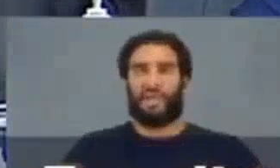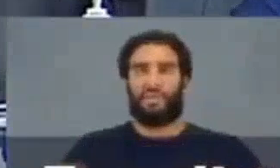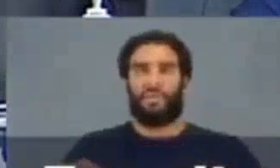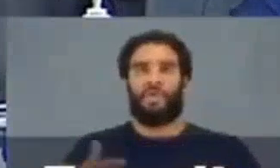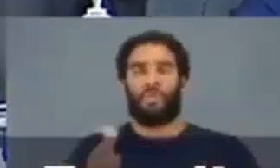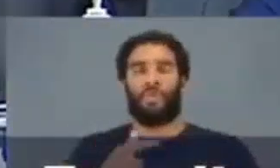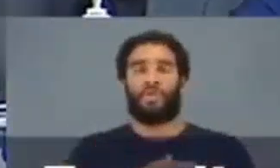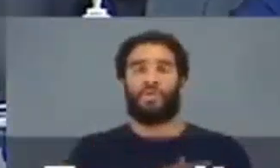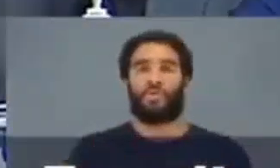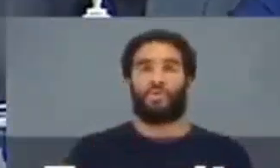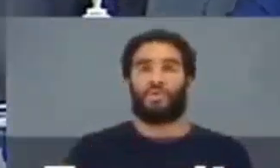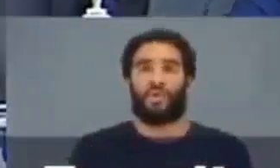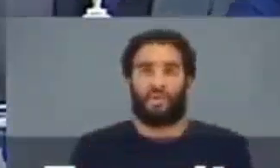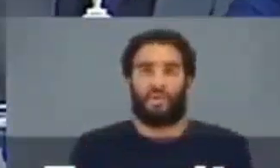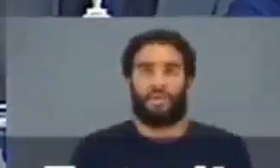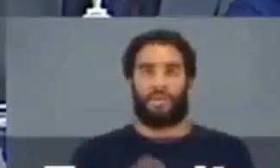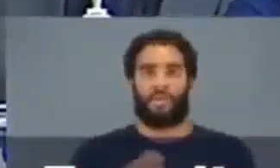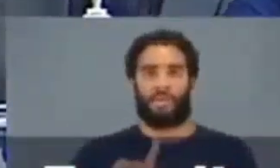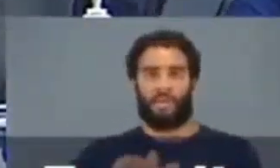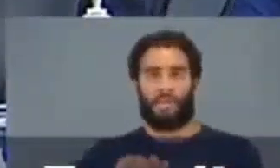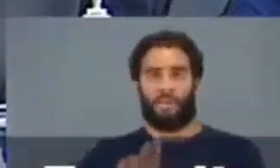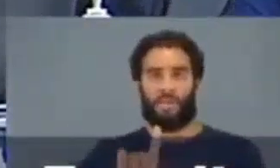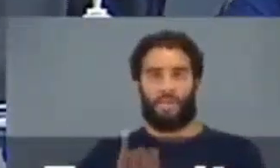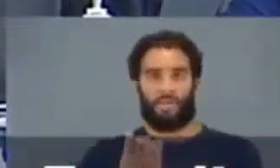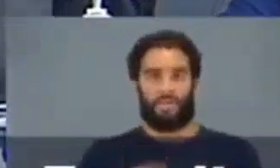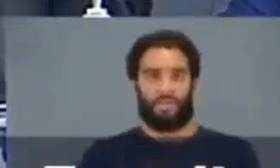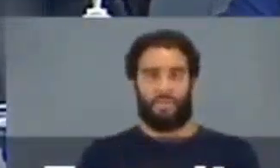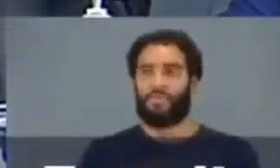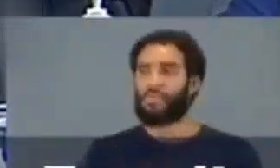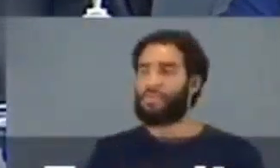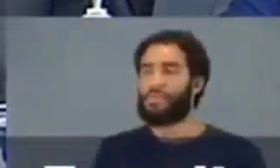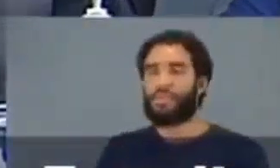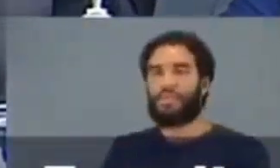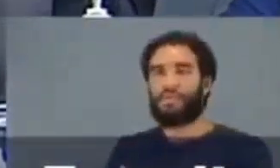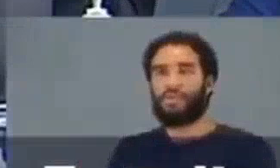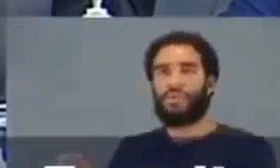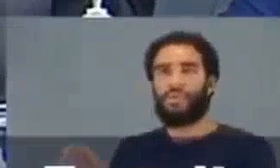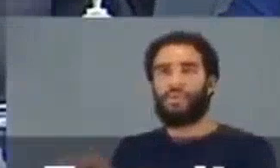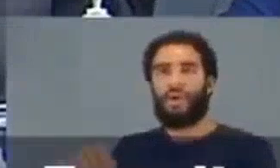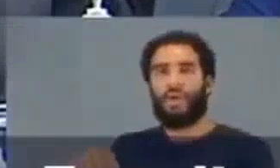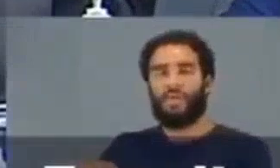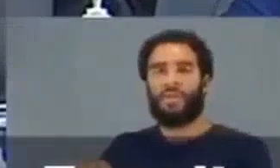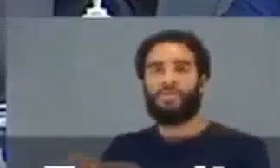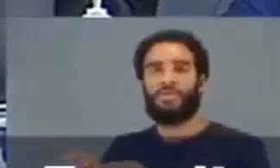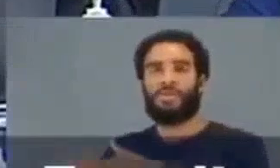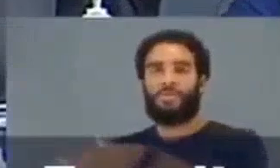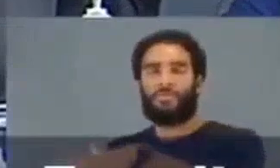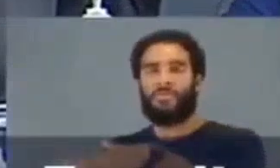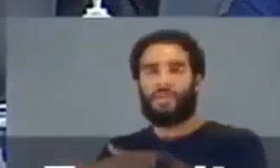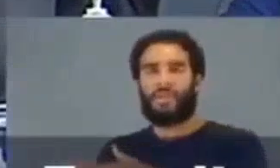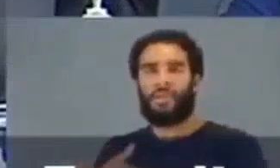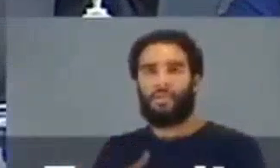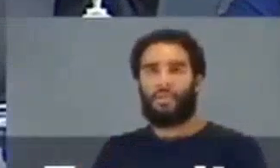governador atual também, né, Cláudio Castro. O senhor chegou a integrar o Conselho da Empresa de Obras Públicas do Rio de Janeiro?